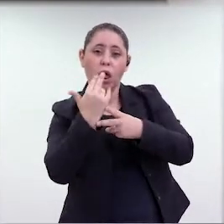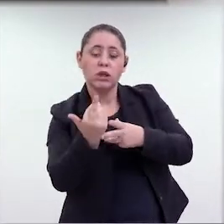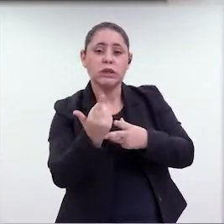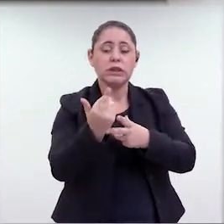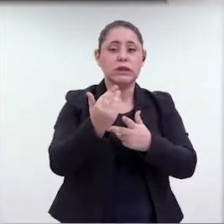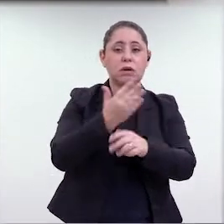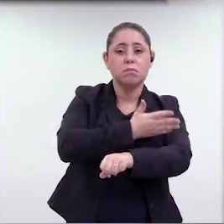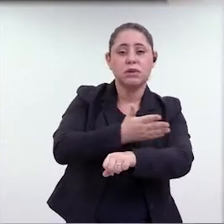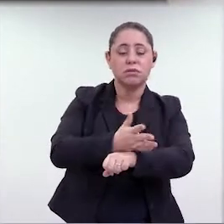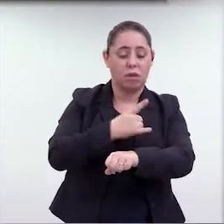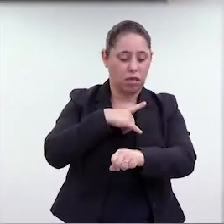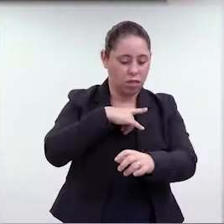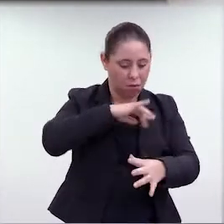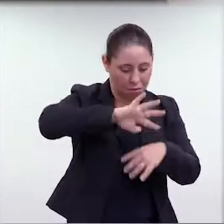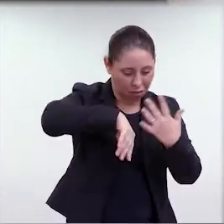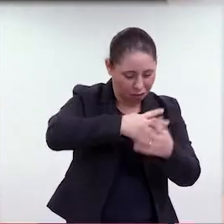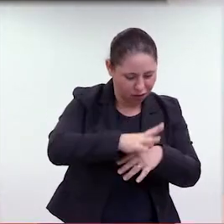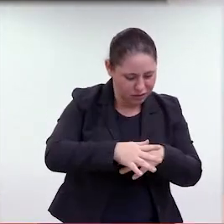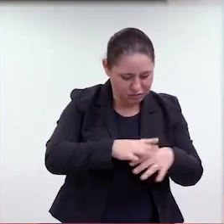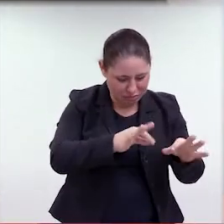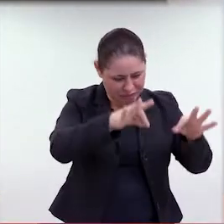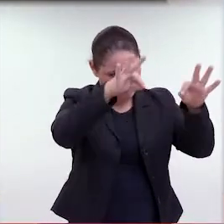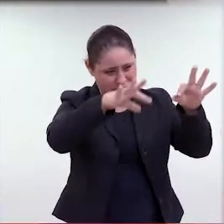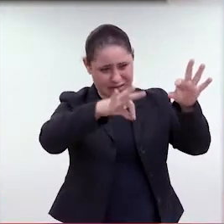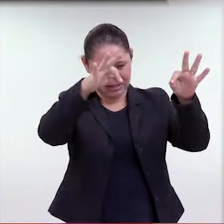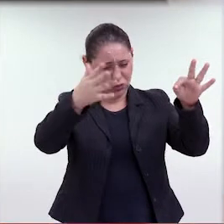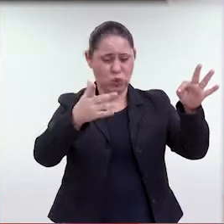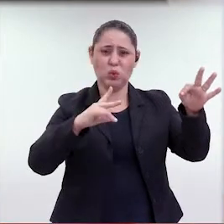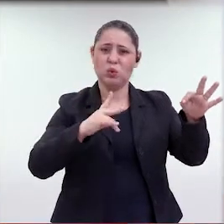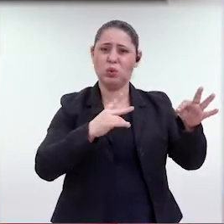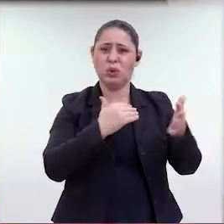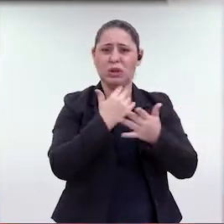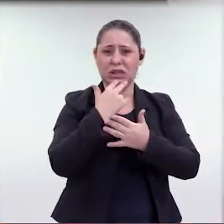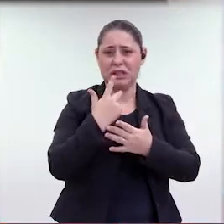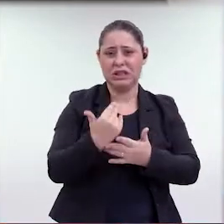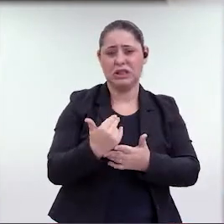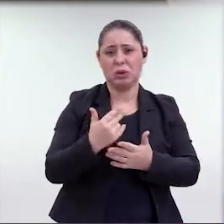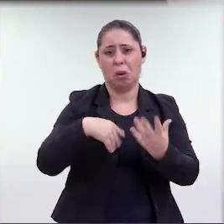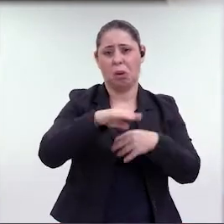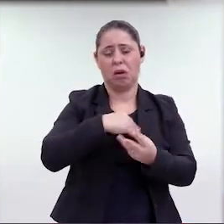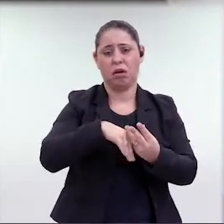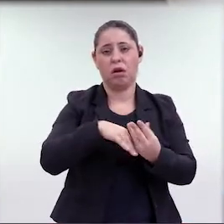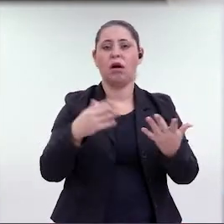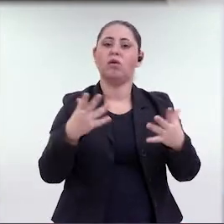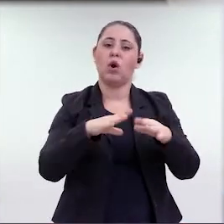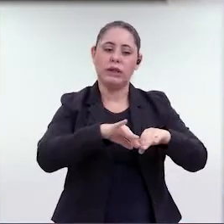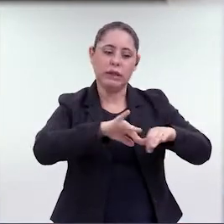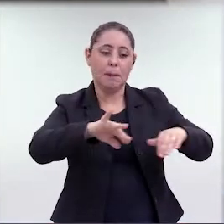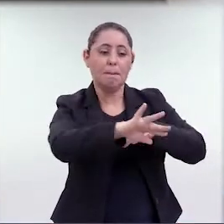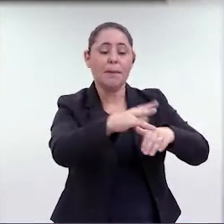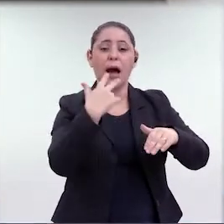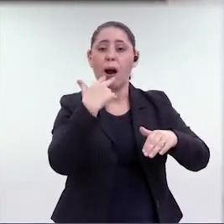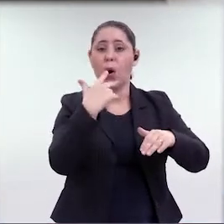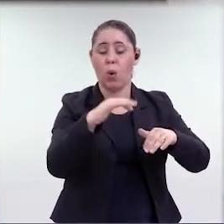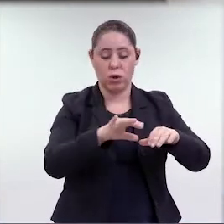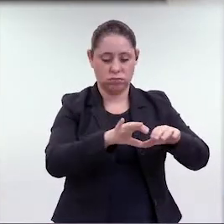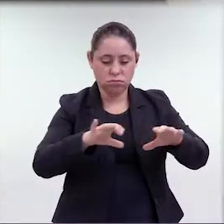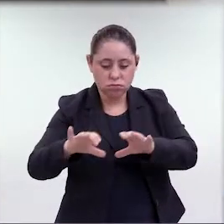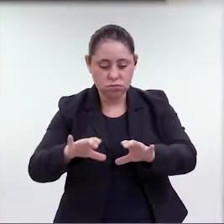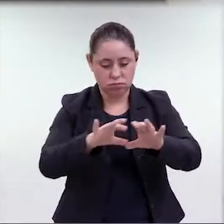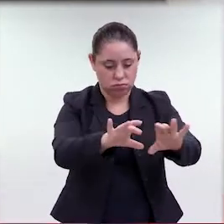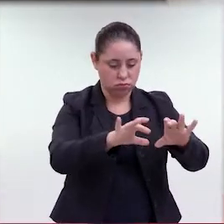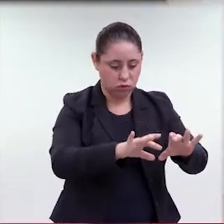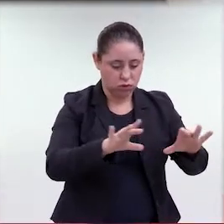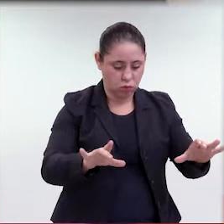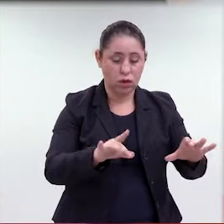manchou tudo. Então tem umas máscaras nossas que ficaram todas manchadas. Então a gente deixa separada por cor.